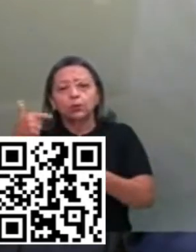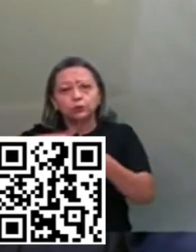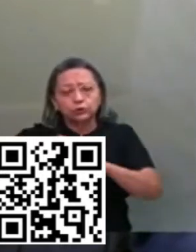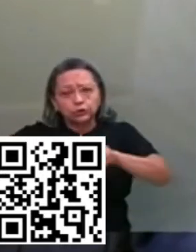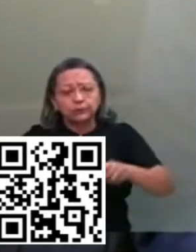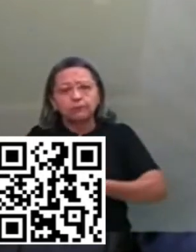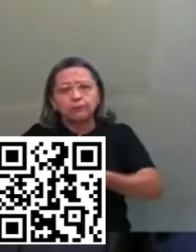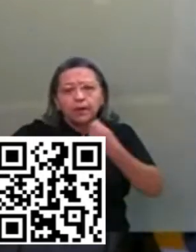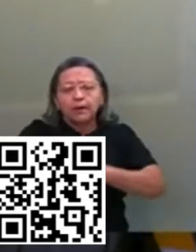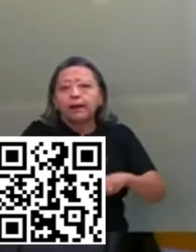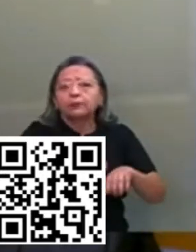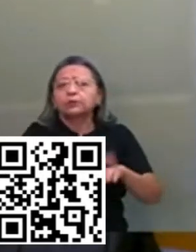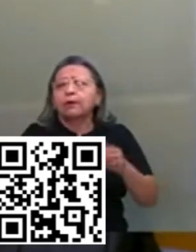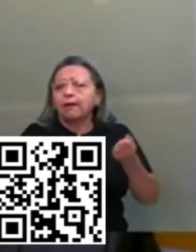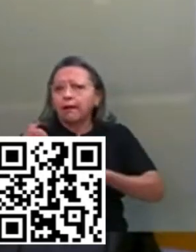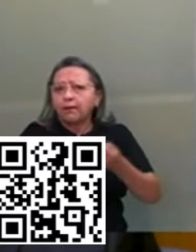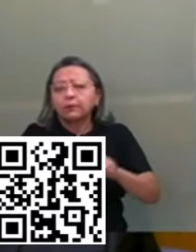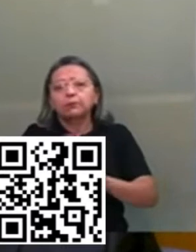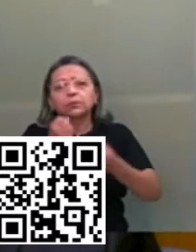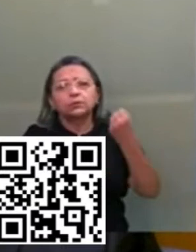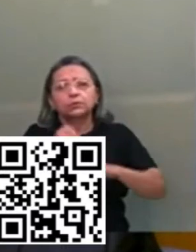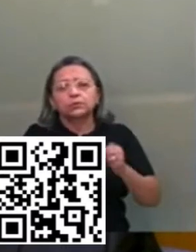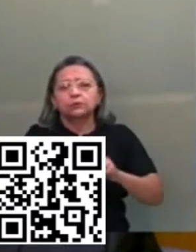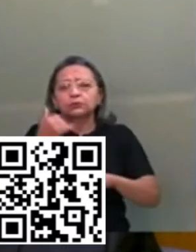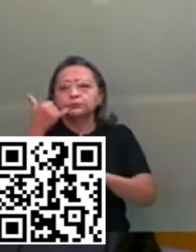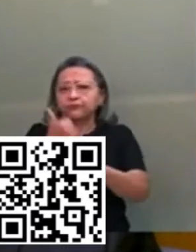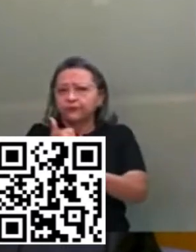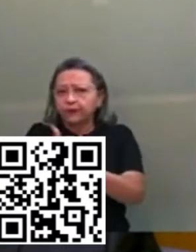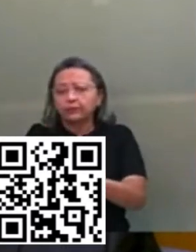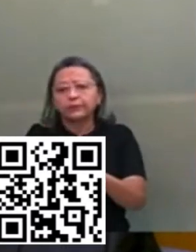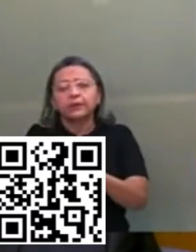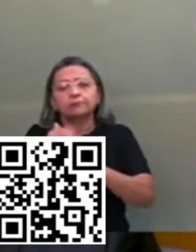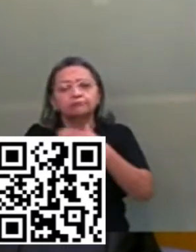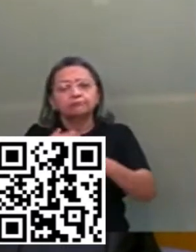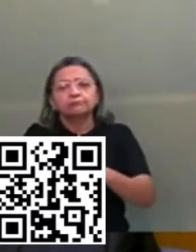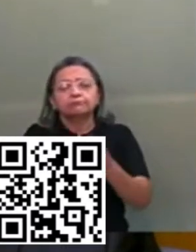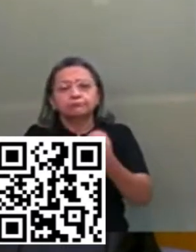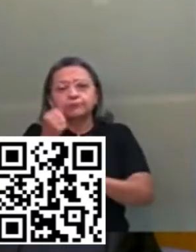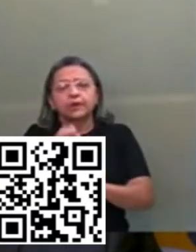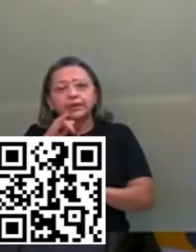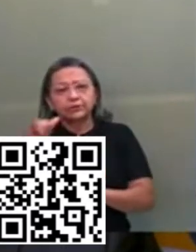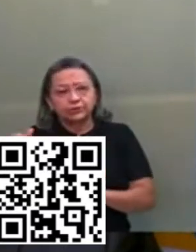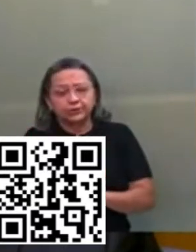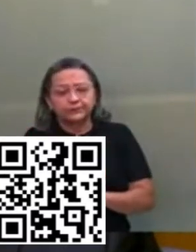de combustíveis automotivos, produção de minério de ferro e geração de energia eólica.